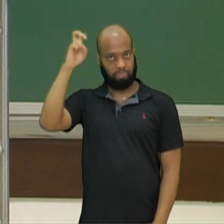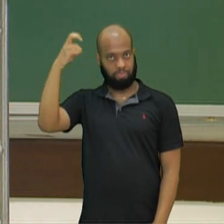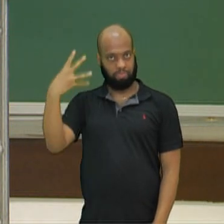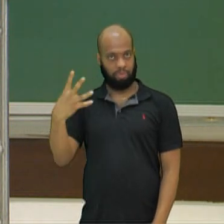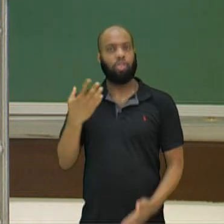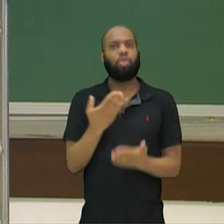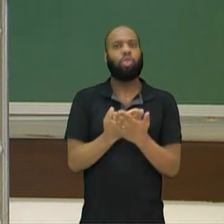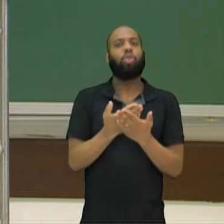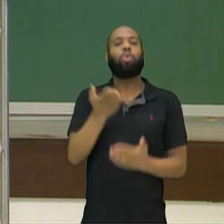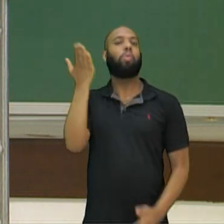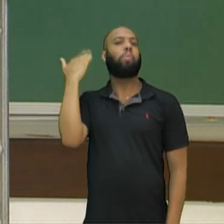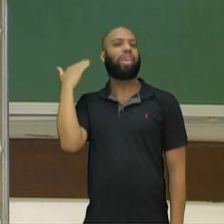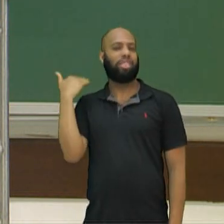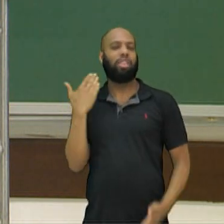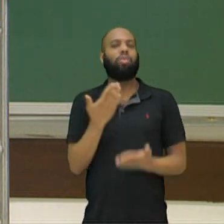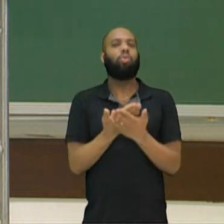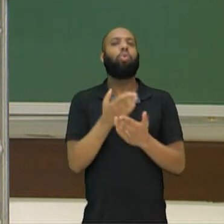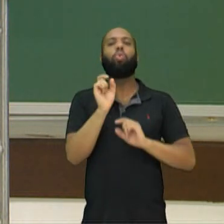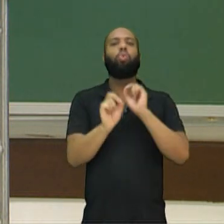a educação.